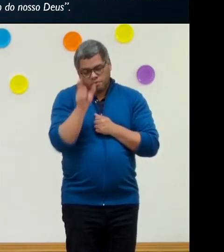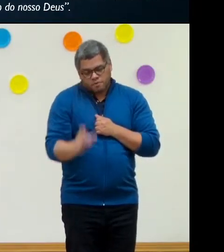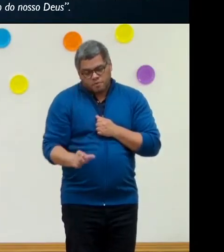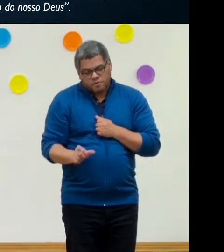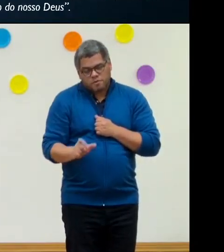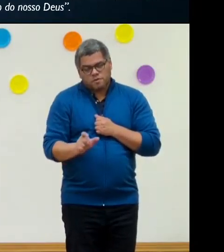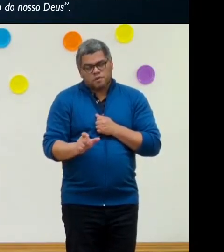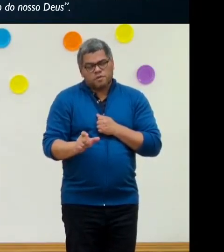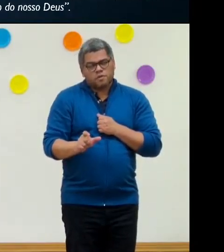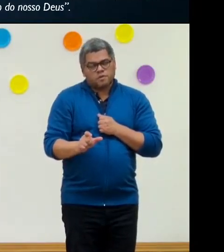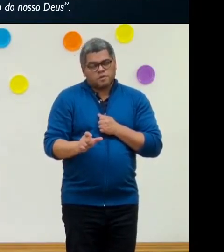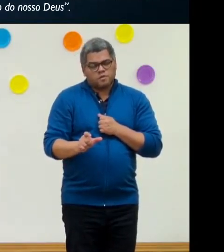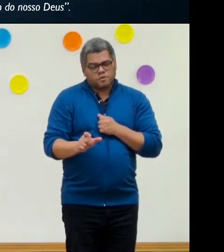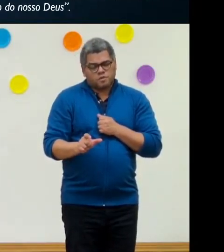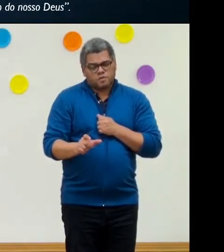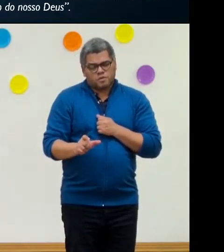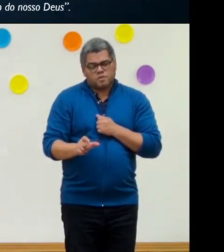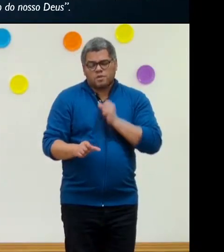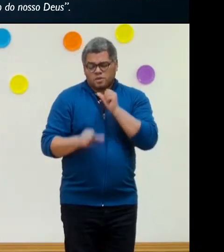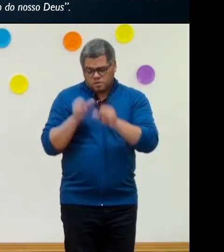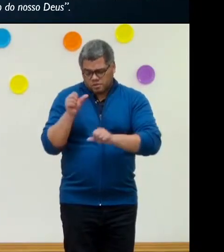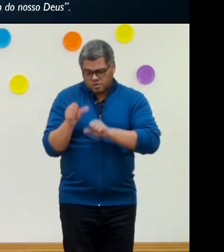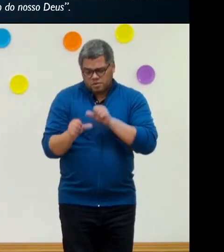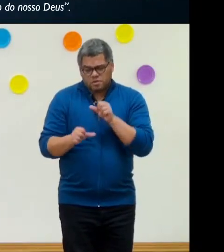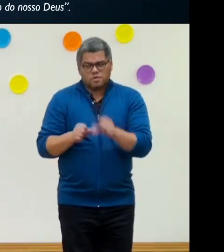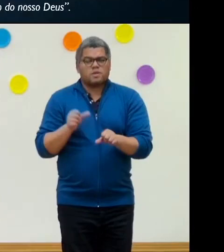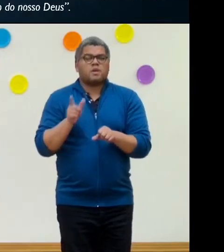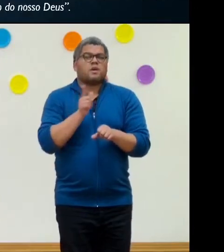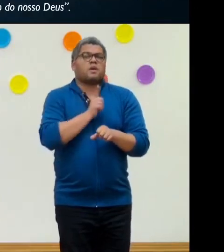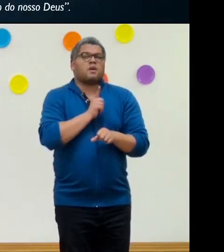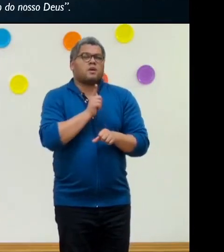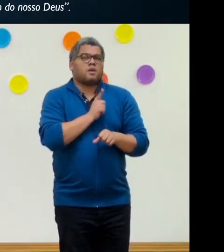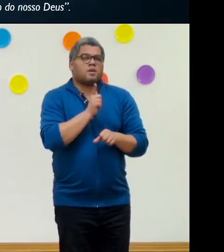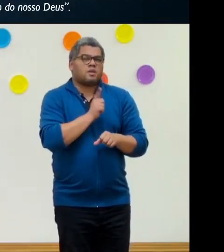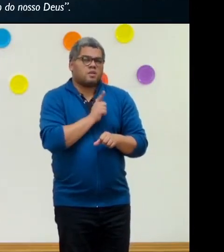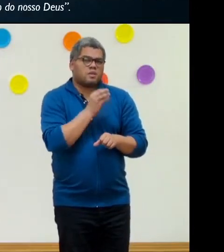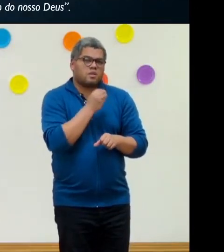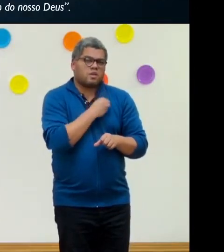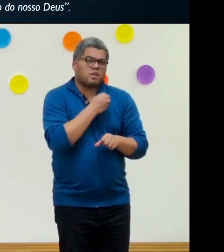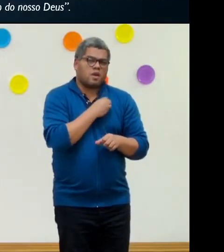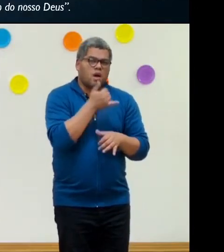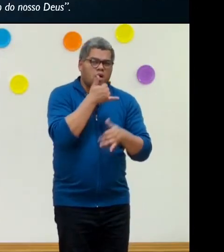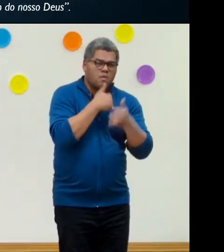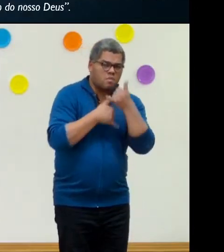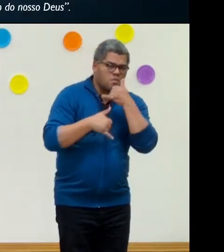ao pecar. Avalie, então, a sua vida de santidade que começa aqui dentro.